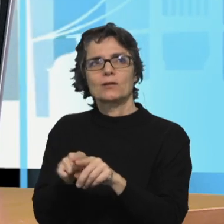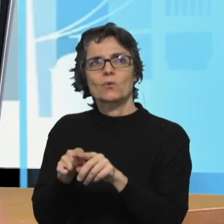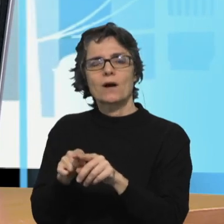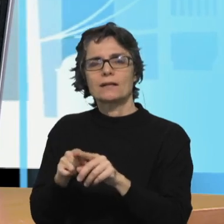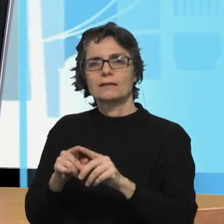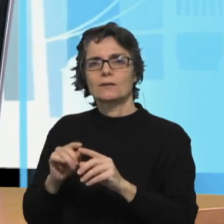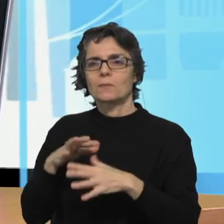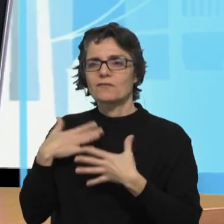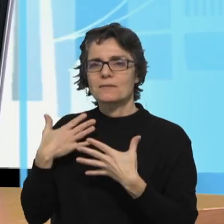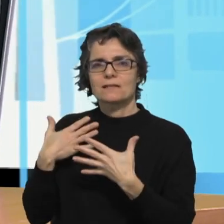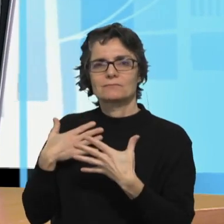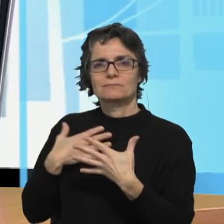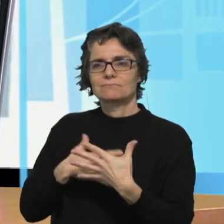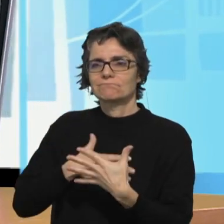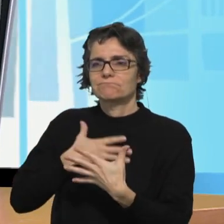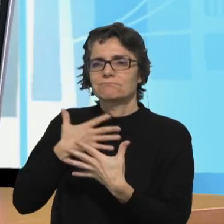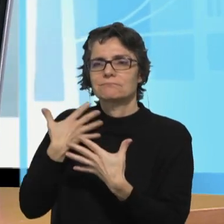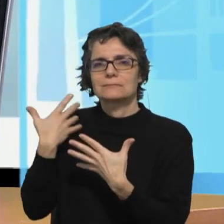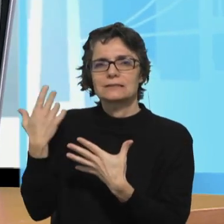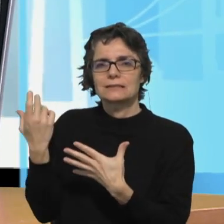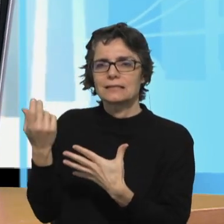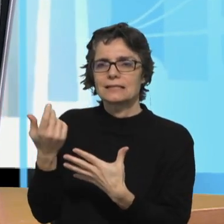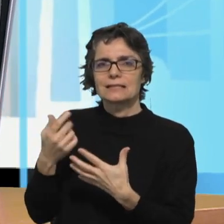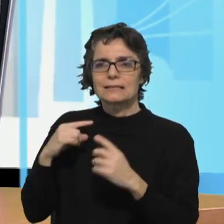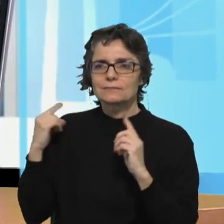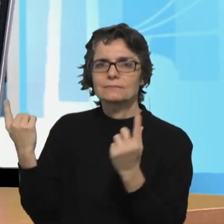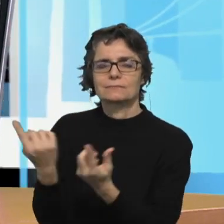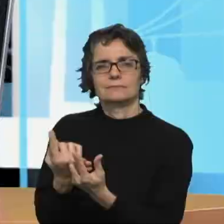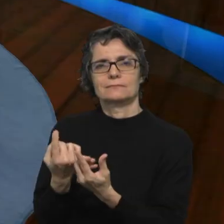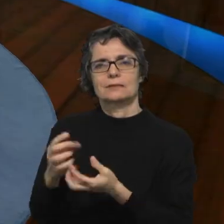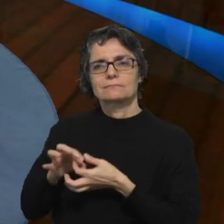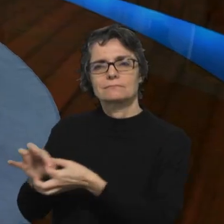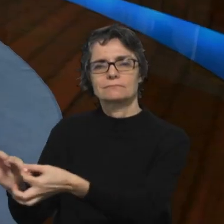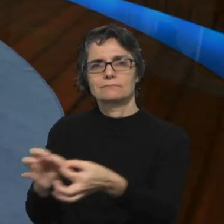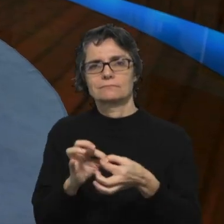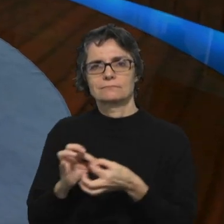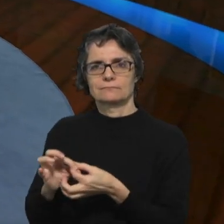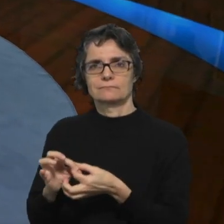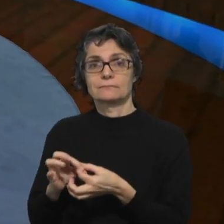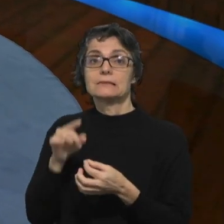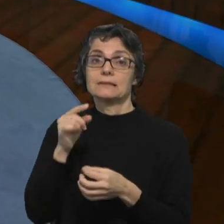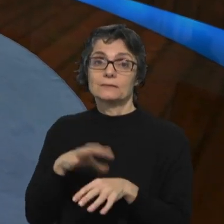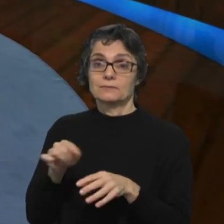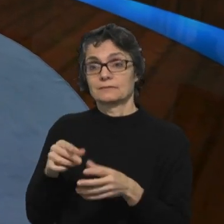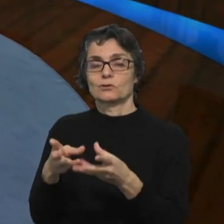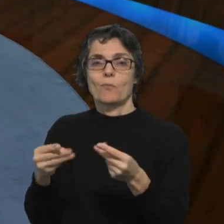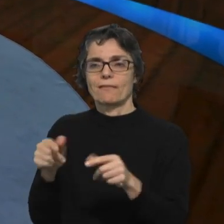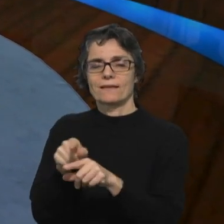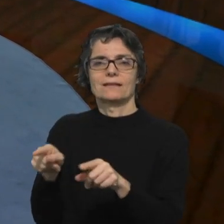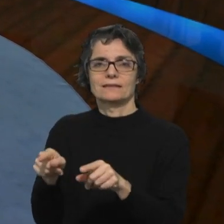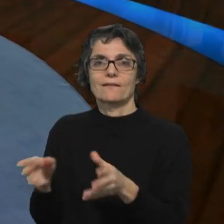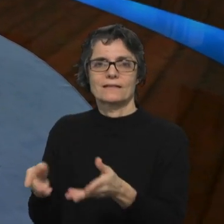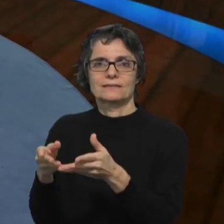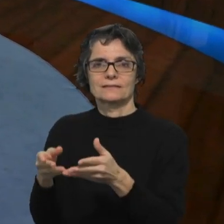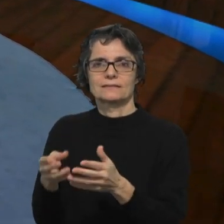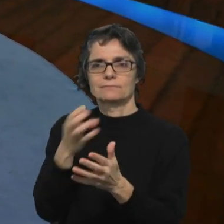intensa, há aqui qualquer coisa de especial a acontecer, neste aqui que estamos a propor. Não é? E, portanto, aí os materiais aparecem. Claro, aí a dimensão da